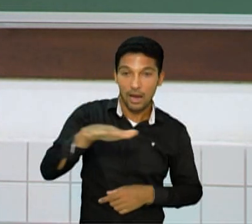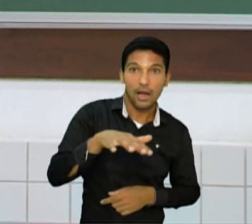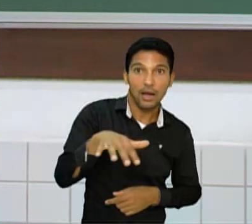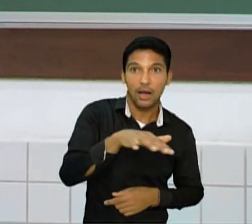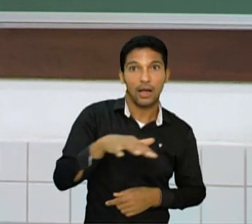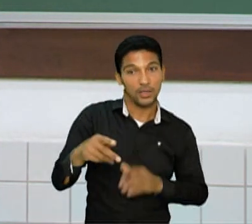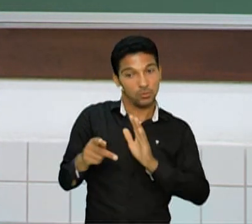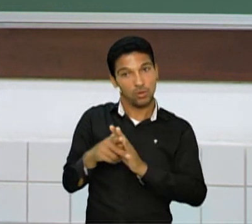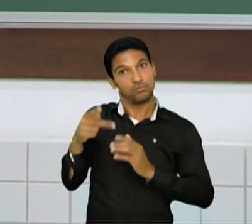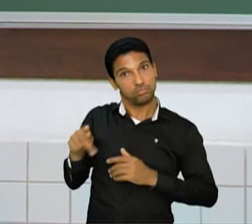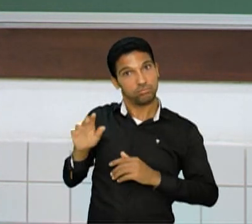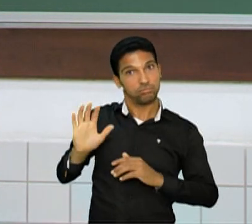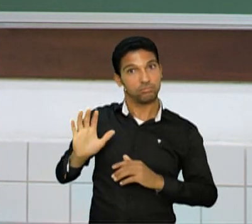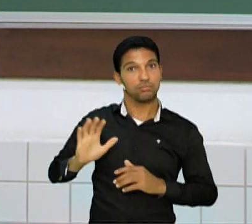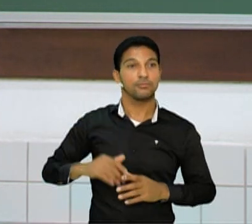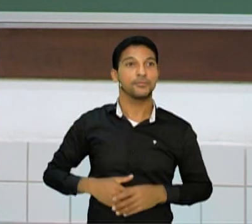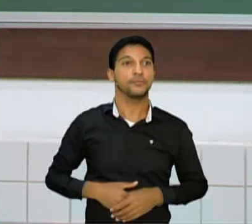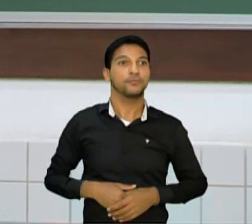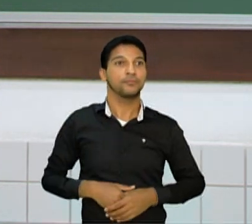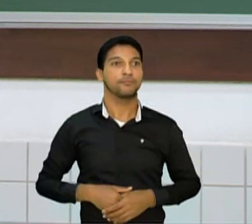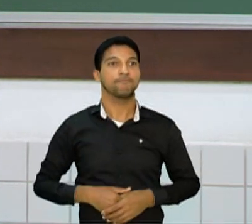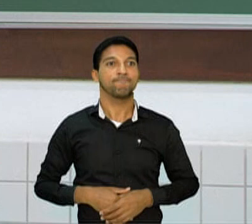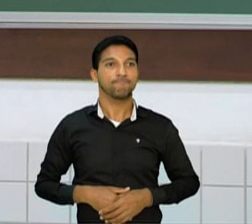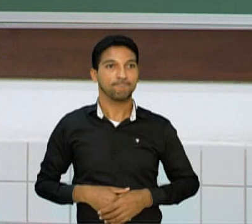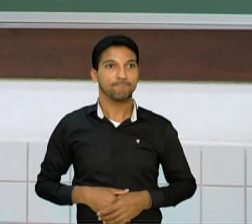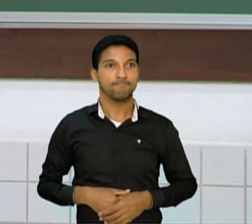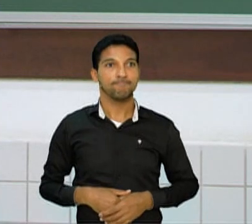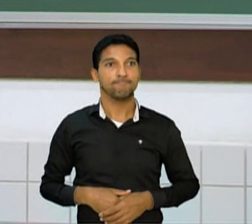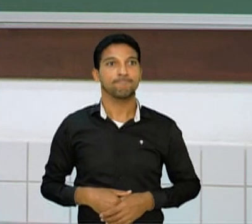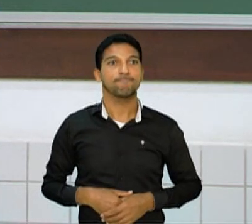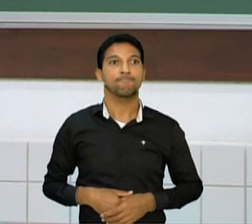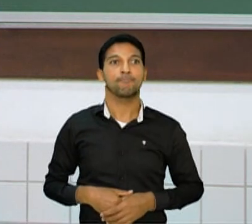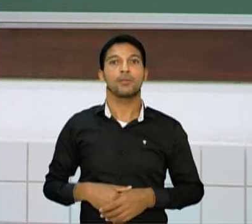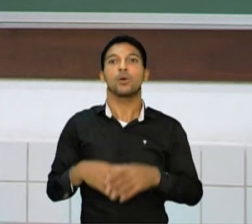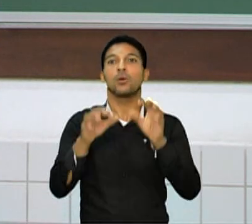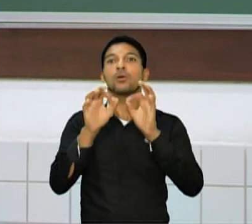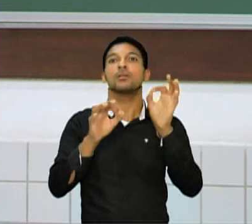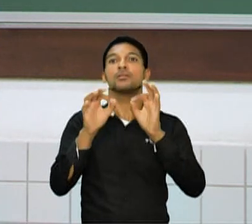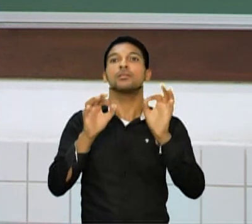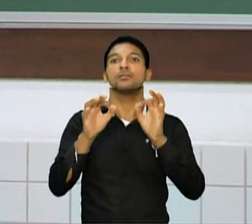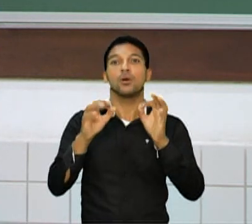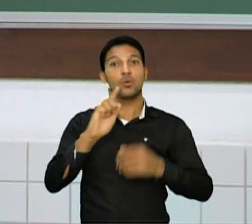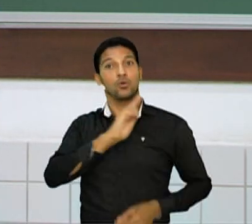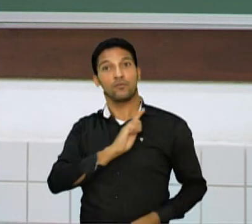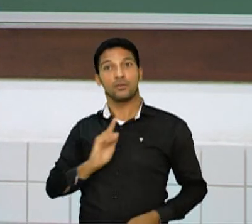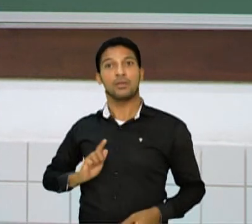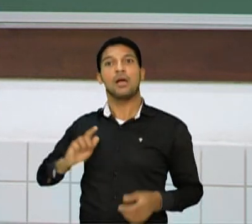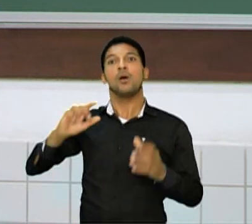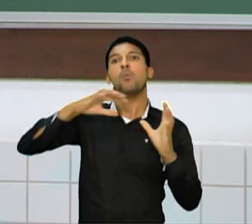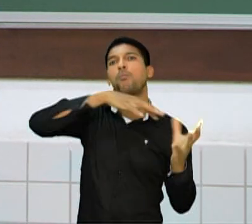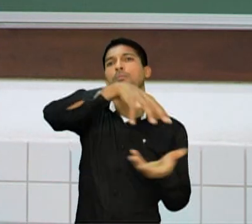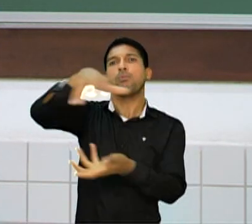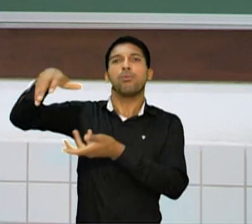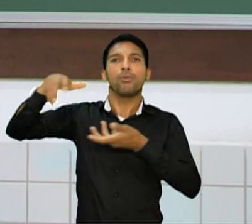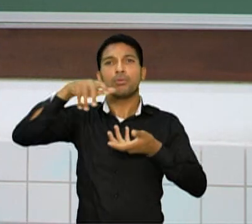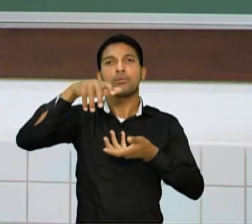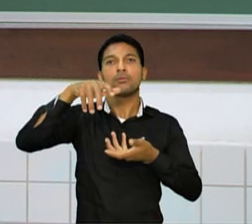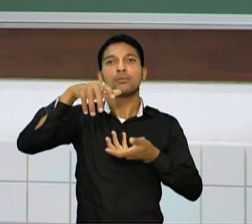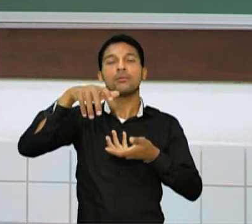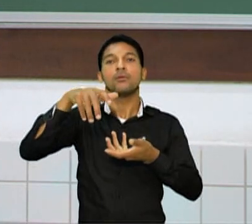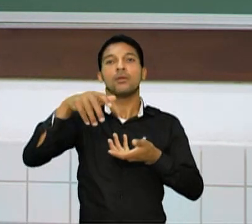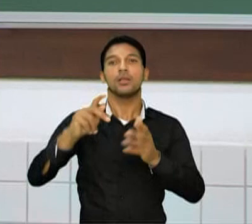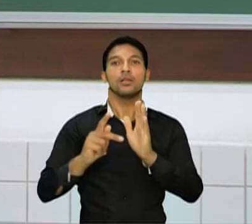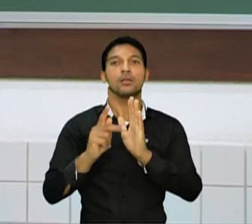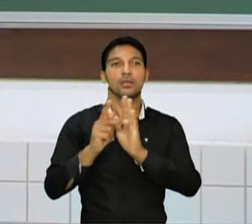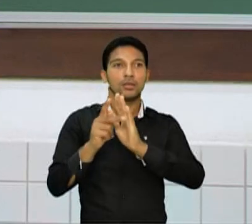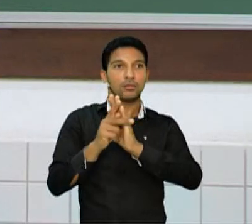deles, principalmente. A Organização Governamental Internacional, ela existe no sentido de estabelecimento de